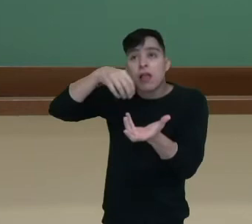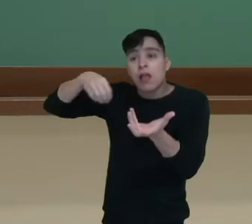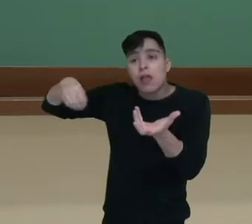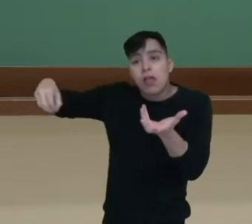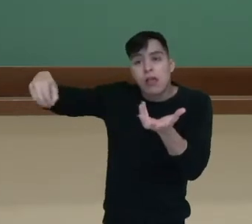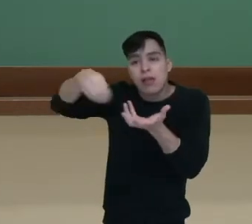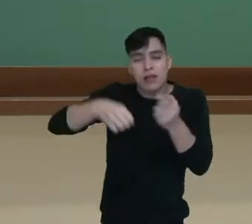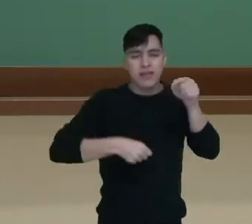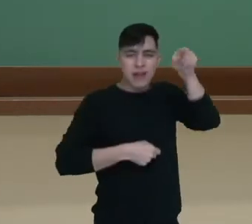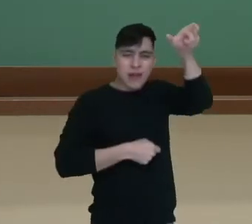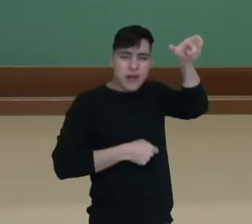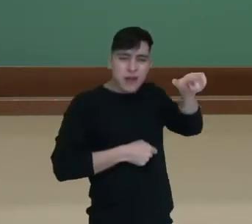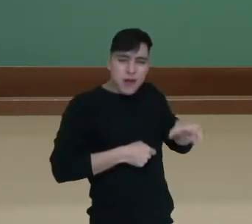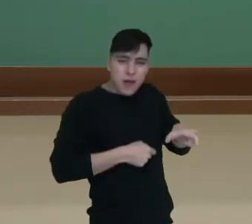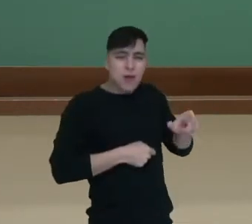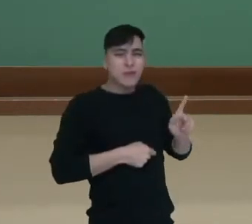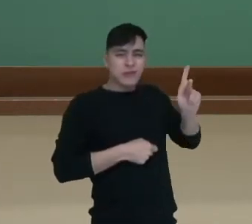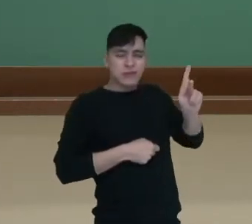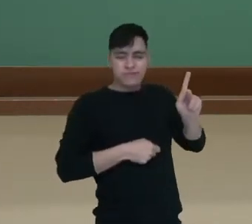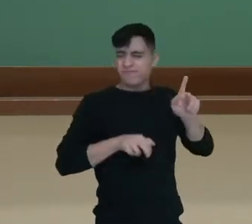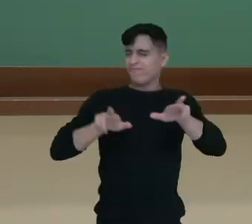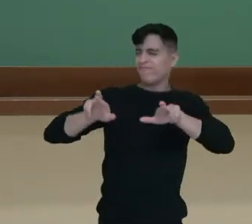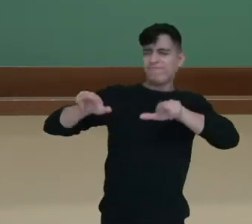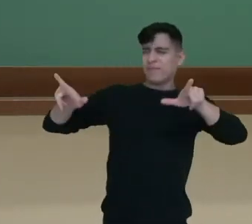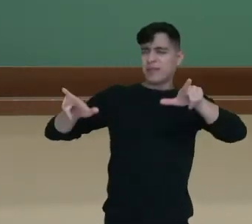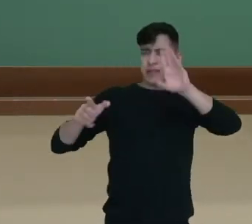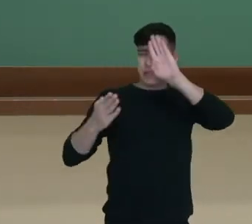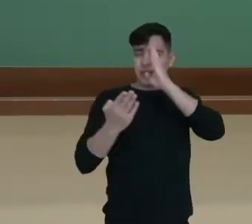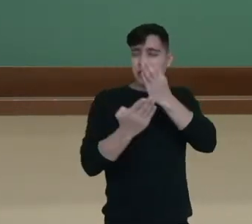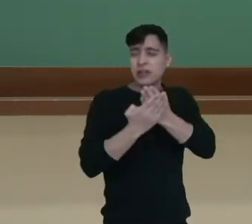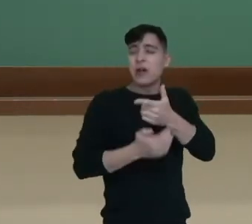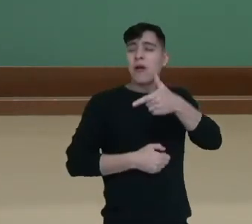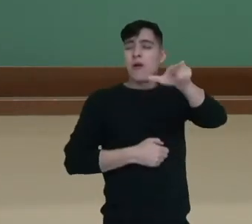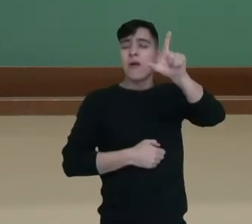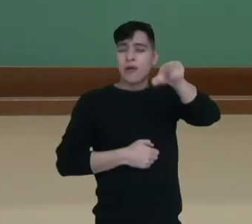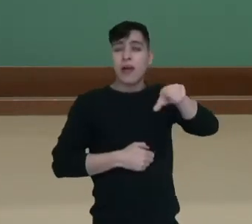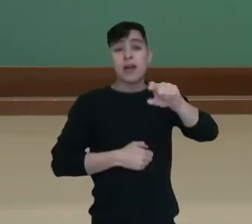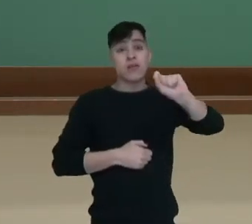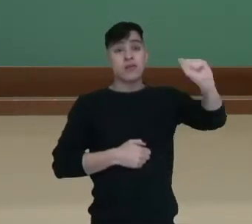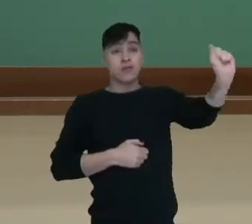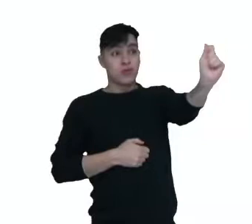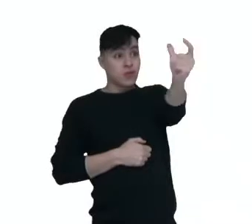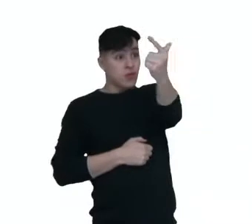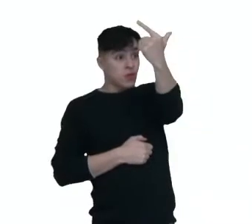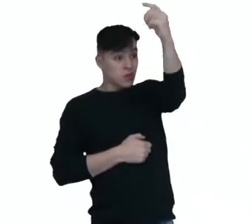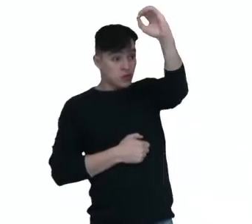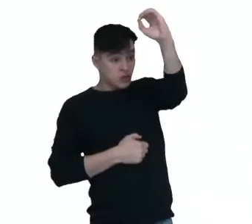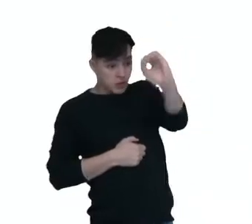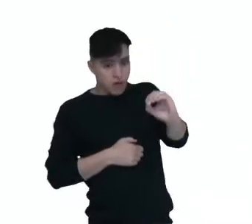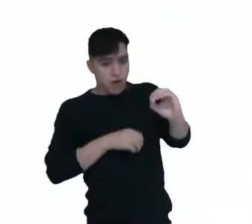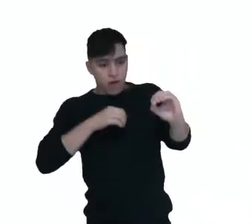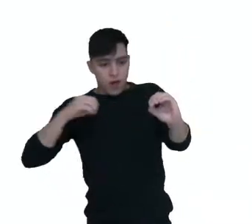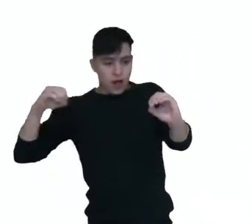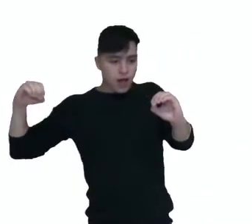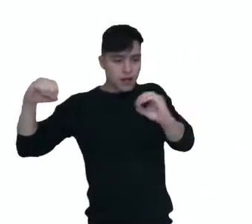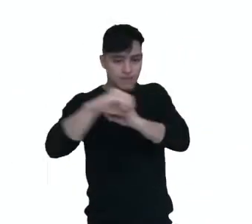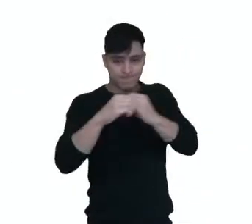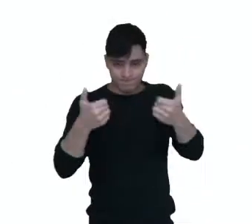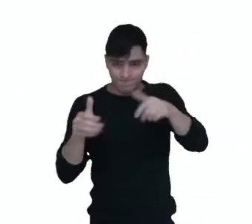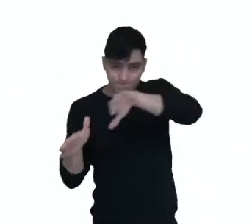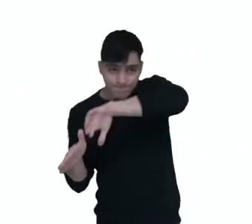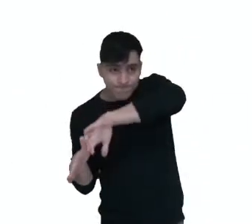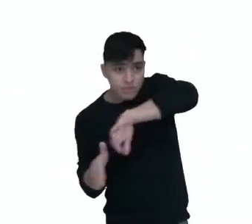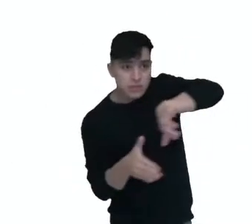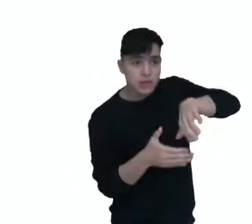do Copérnico, que é o heliocentrista, certo? Bem, verificou-se que, além das órbitas